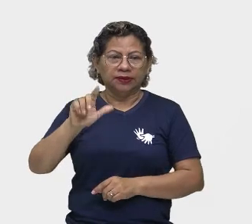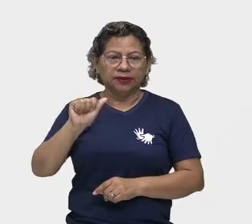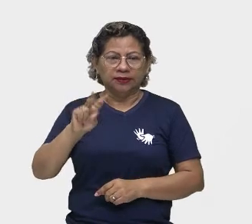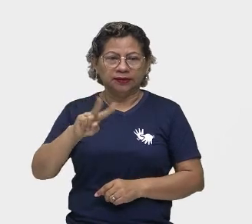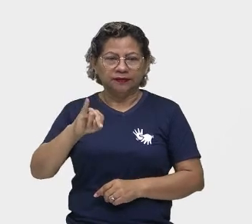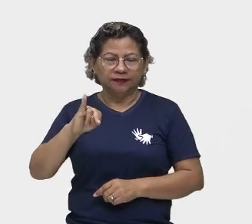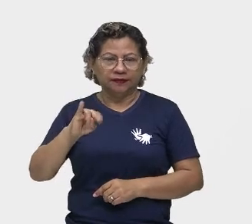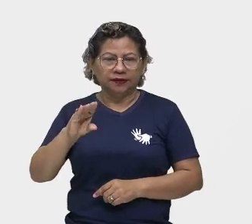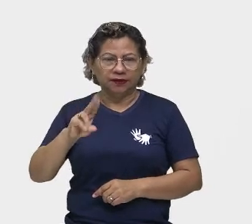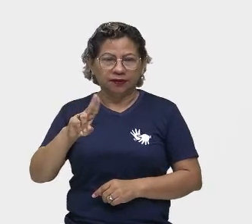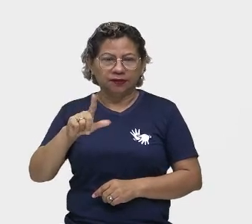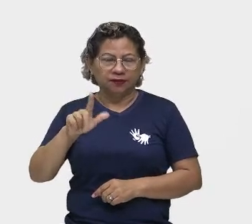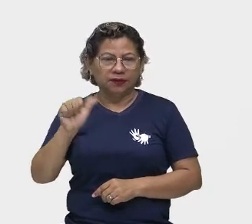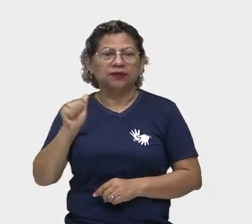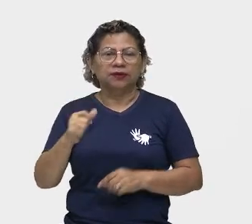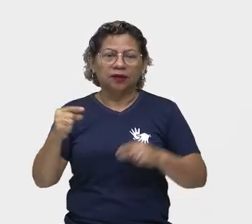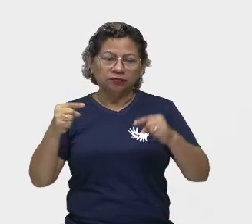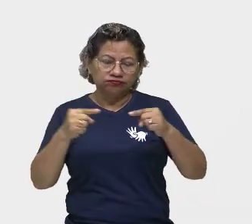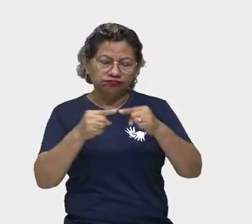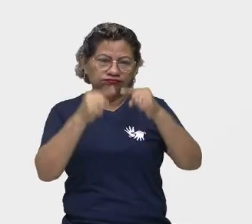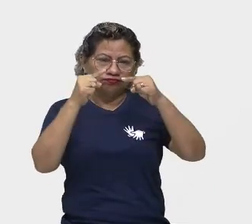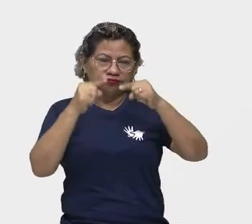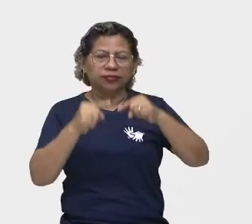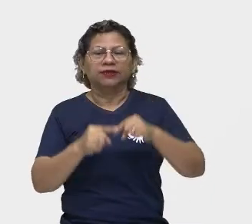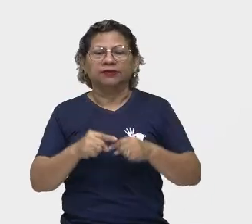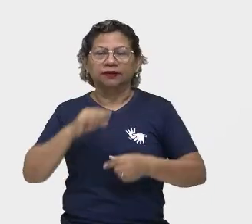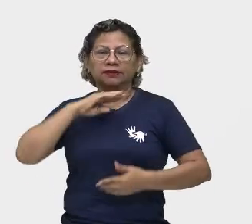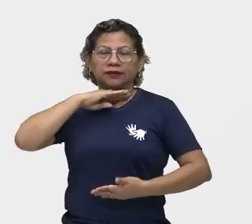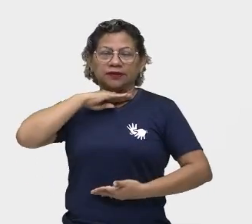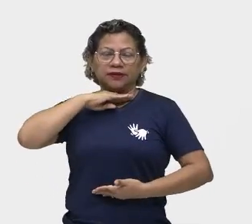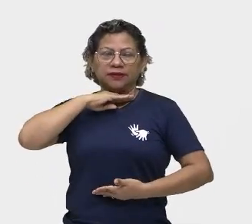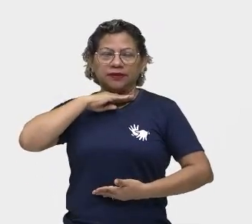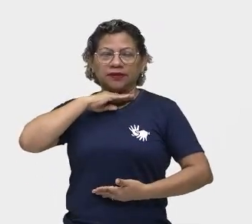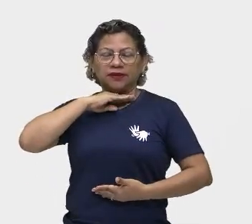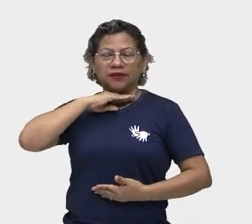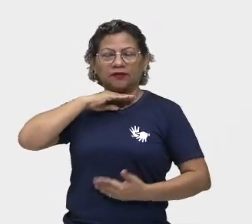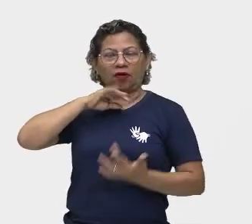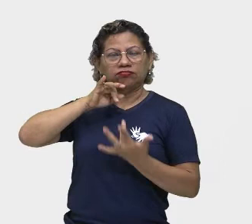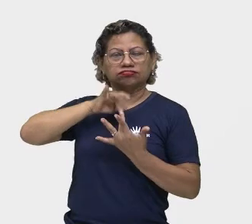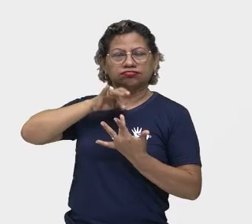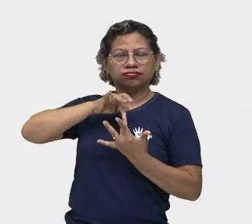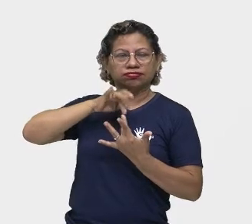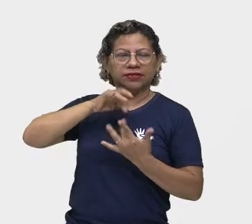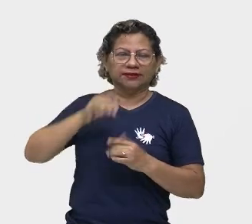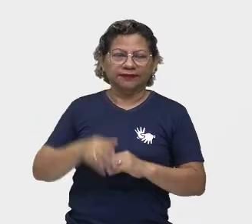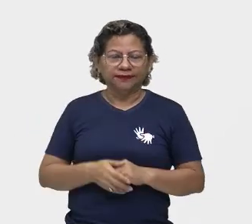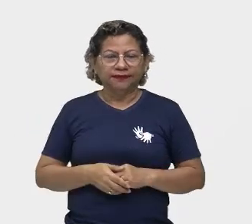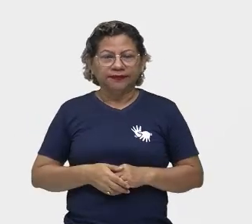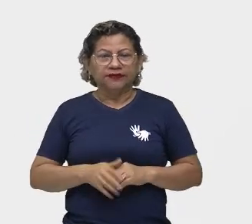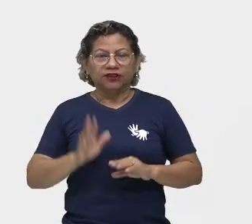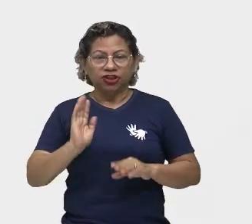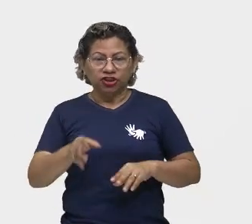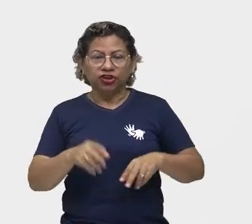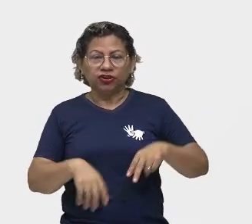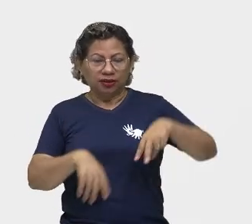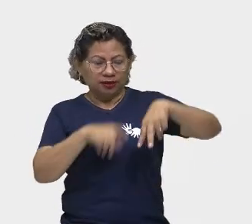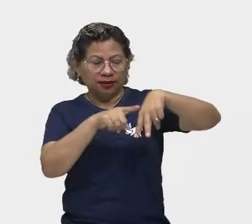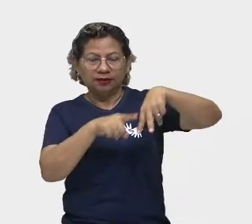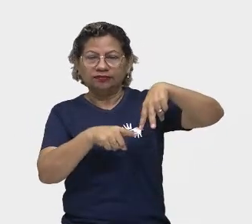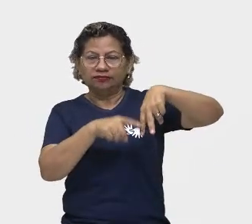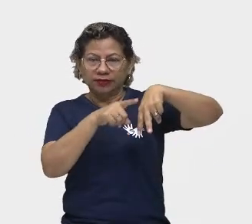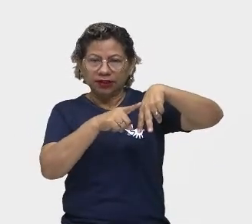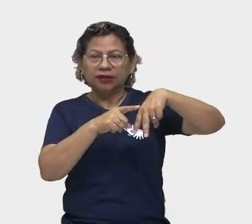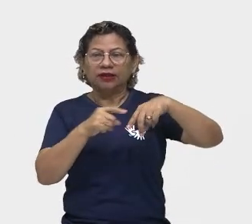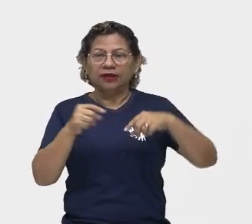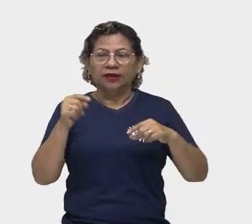nosso tronco ao membro superior e no membro inferior nós temos um zilliacus ou ossos da bacia na